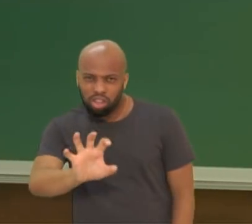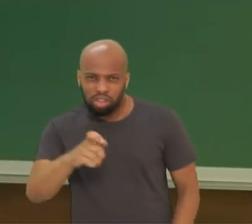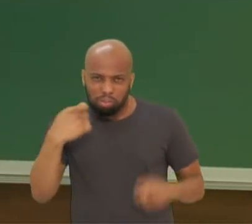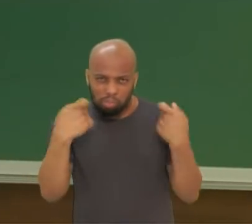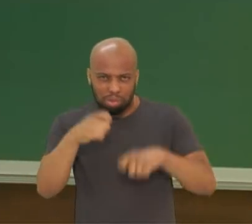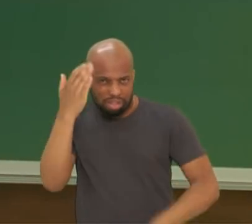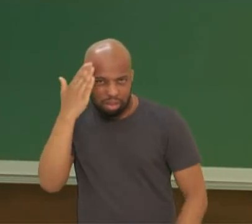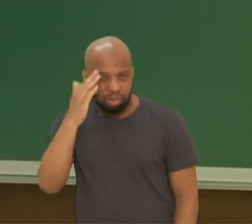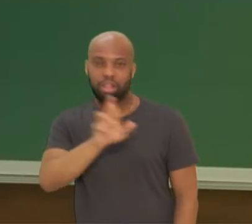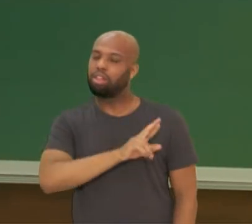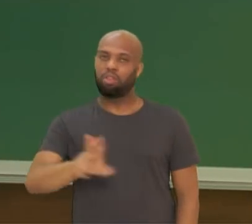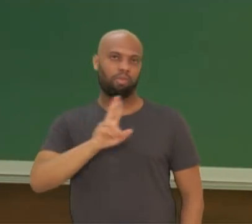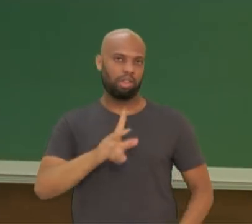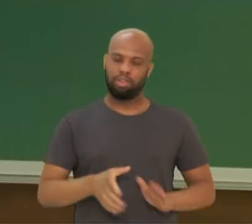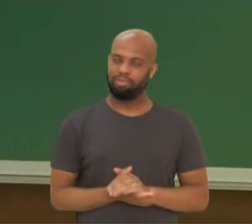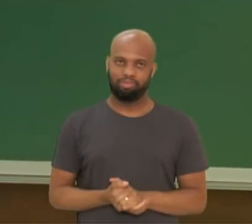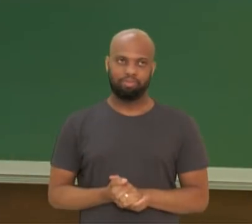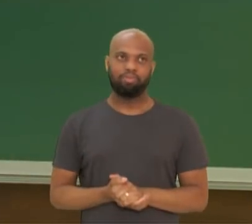saber do esôfago, não.